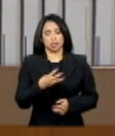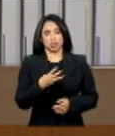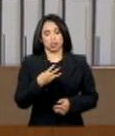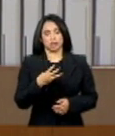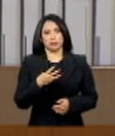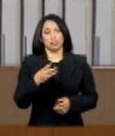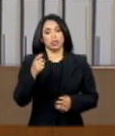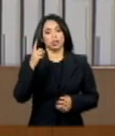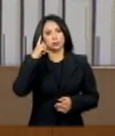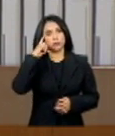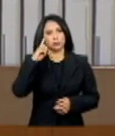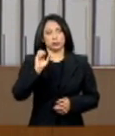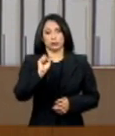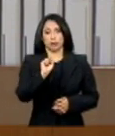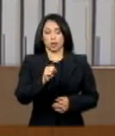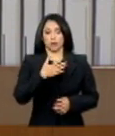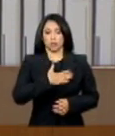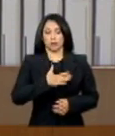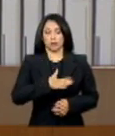2019